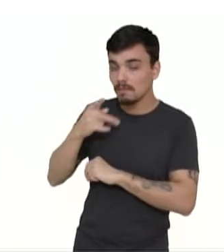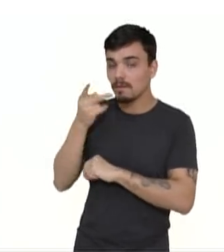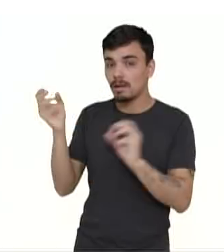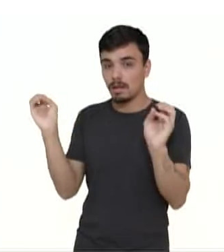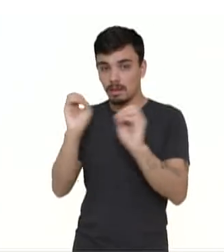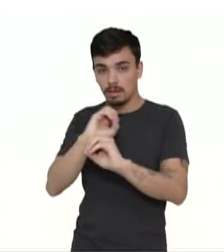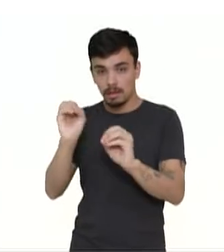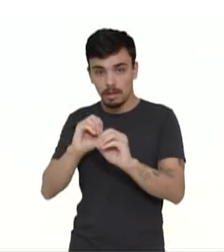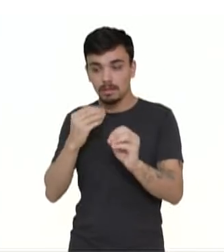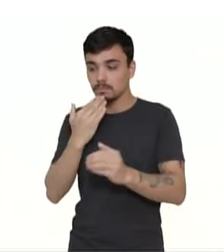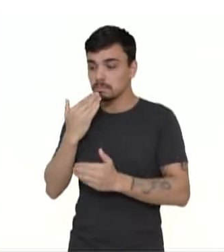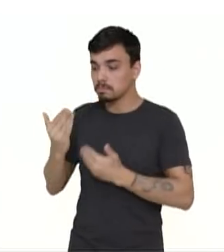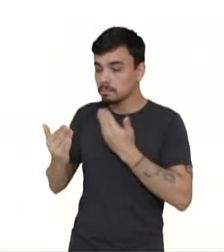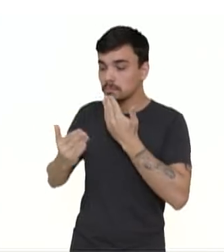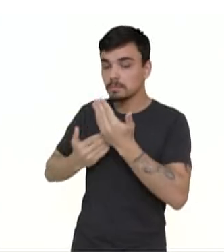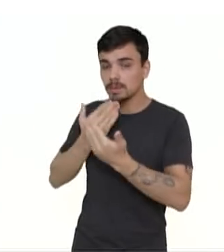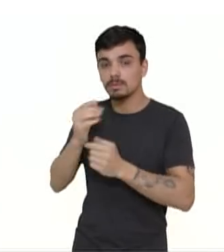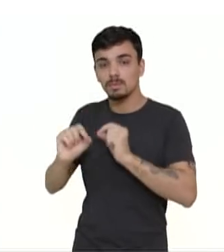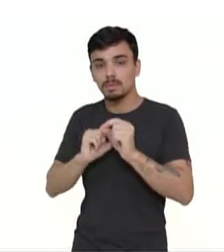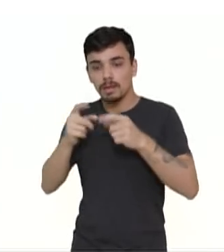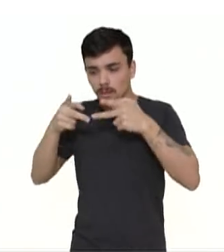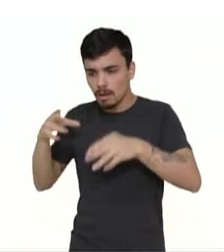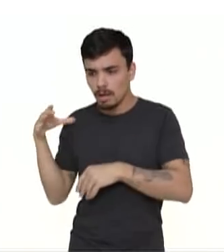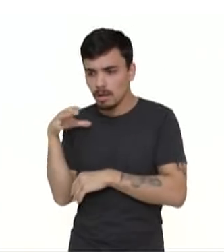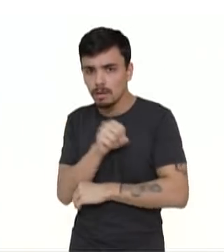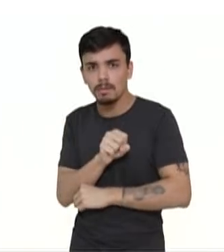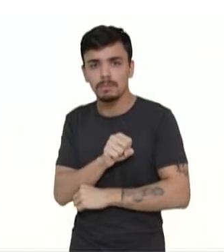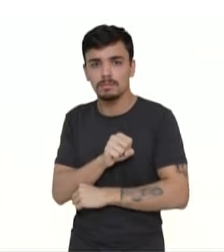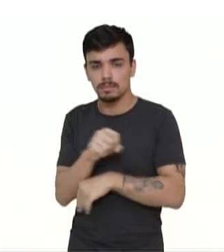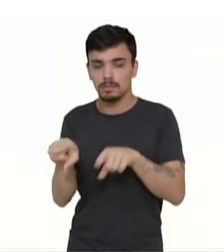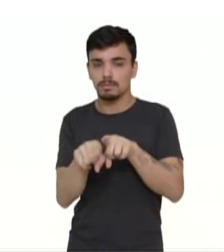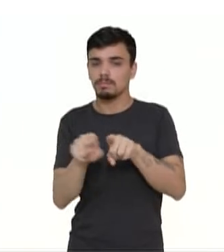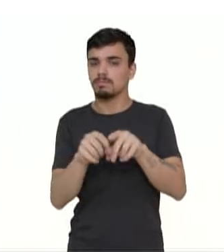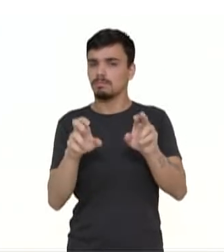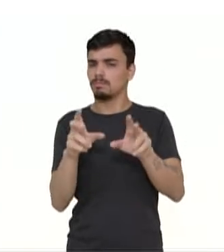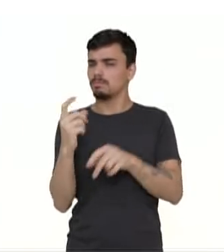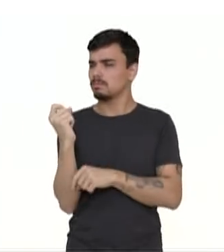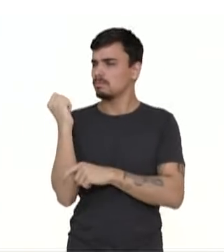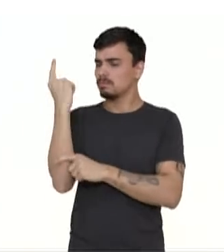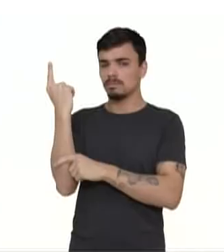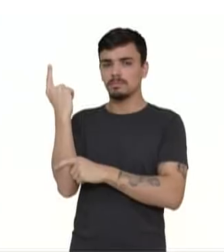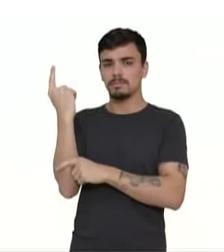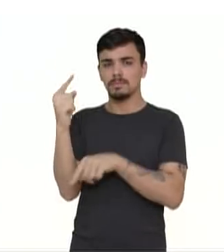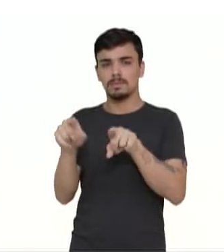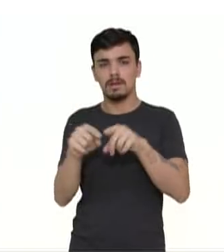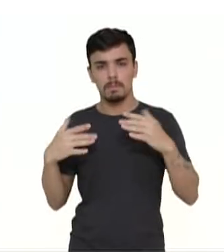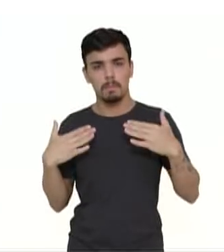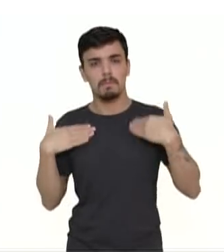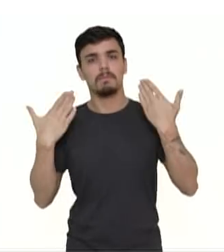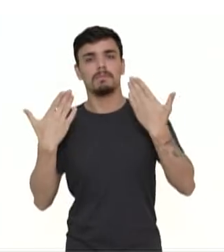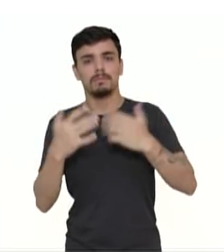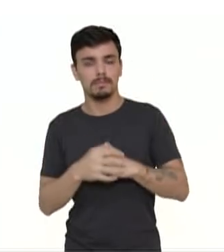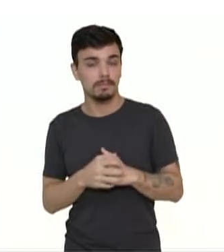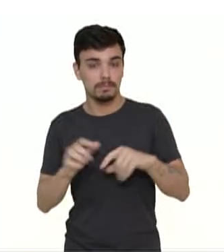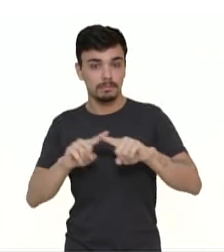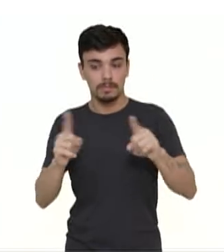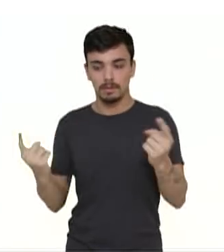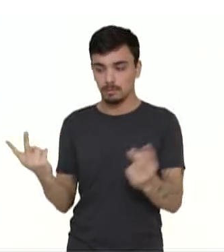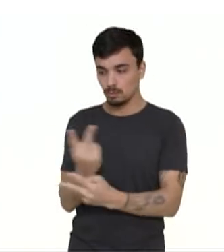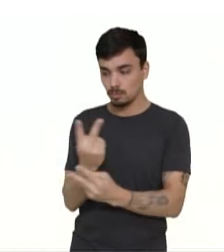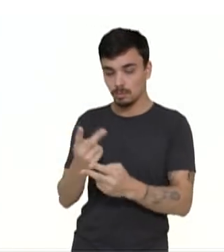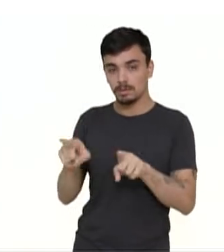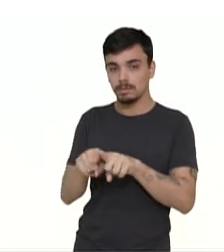se pediam. Pediam-se com urgência, com encabulamento, surpreendidos. Mas ambos